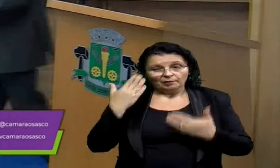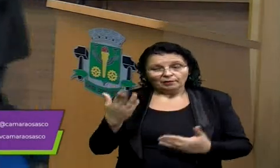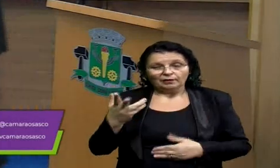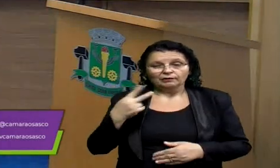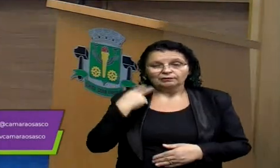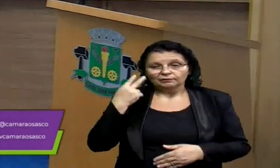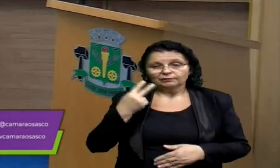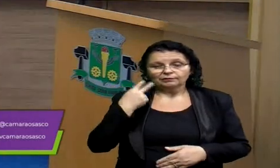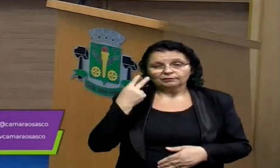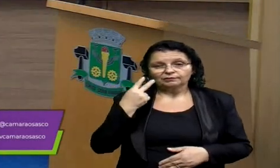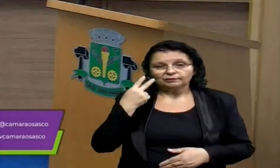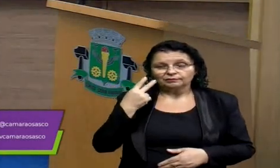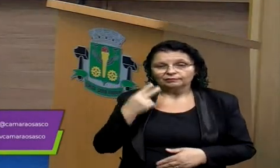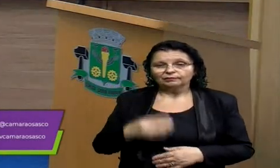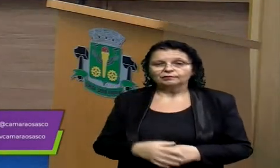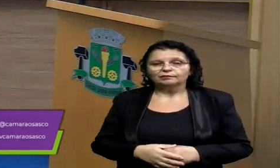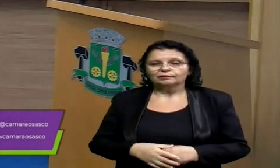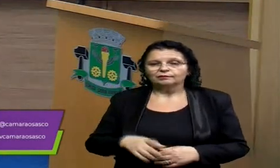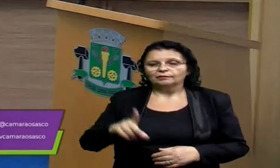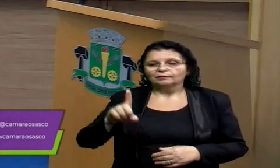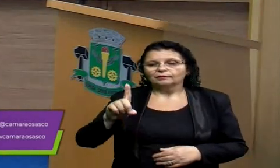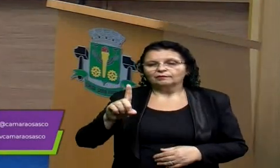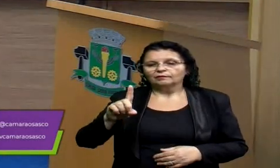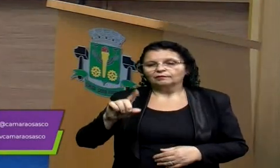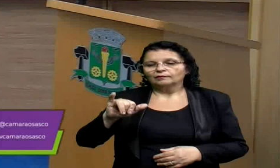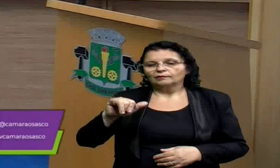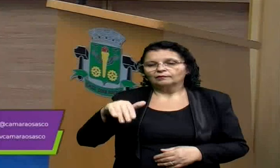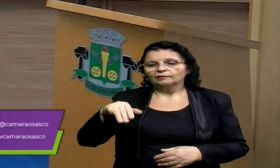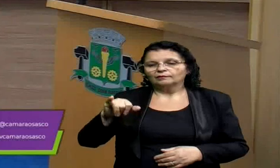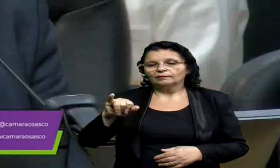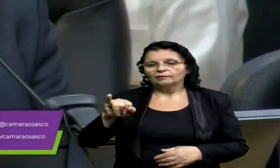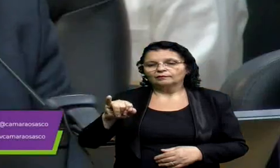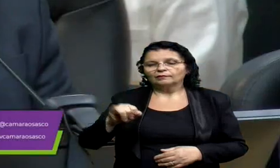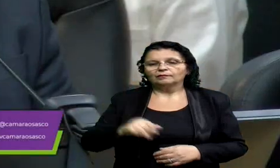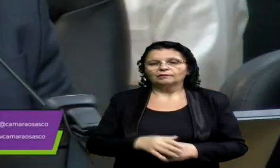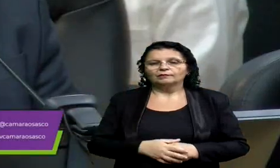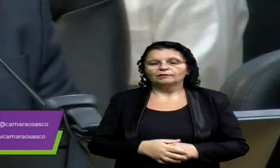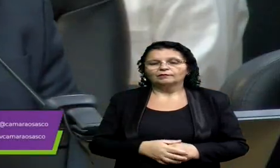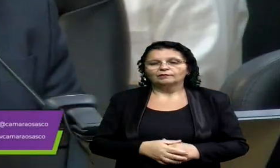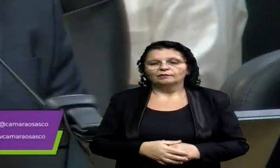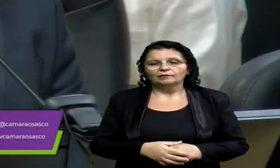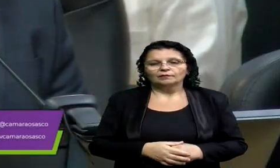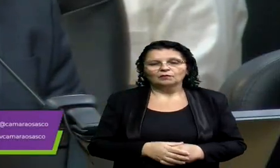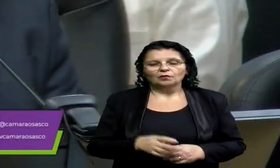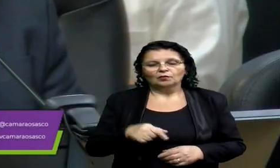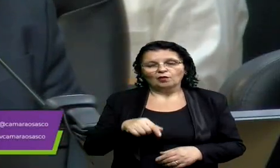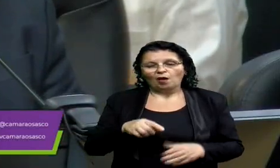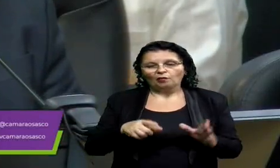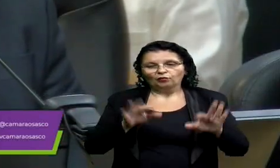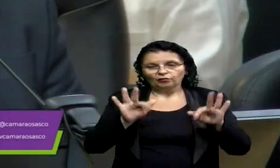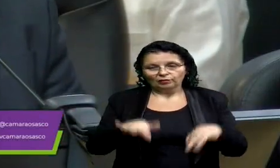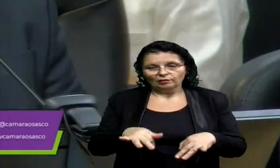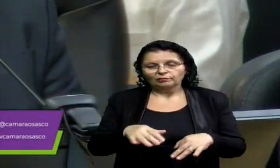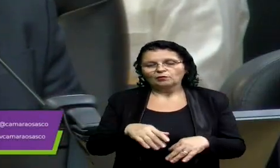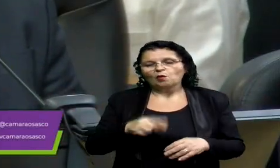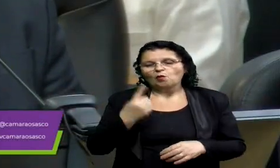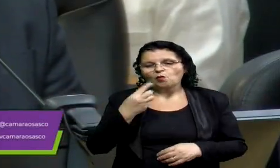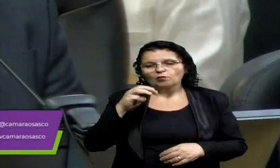Nobre Vereador Dinei Simon e no momento oportuno faremos um minuto de